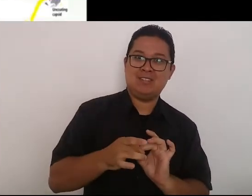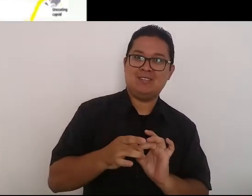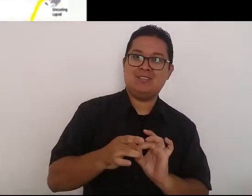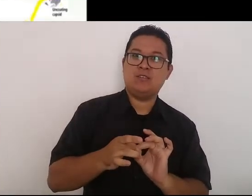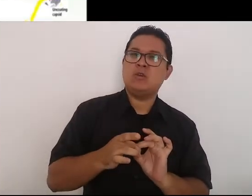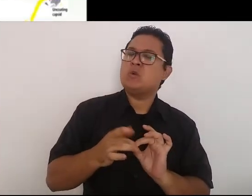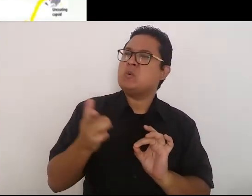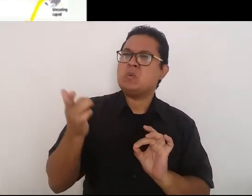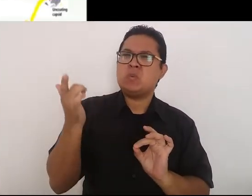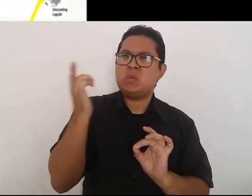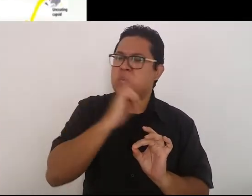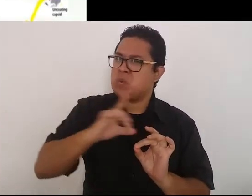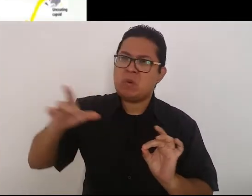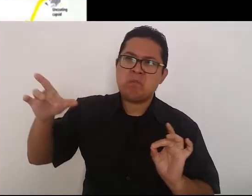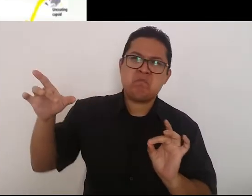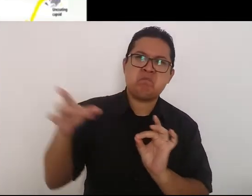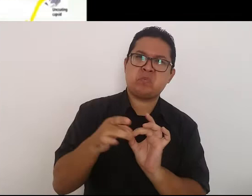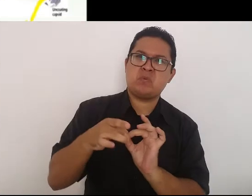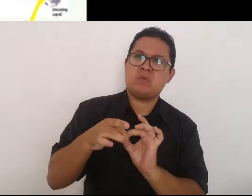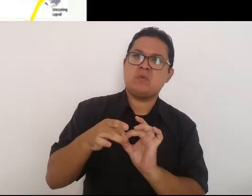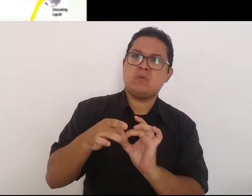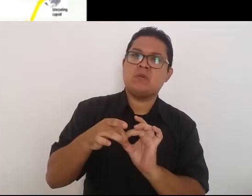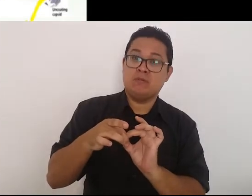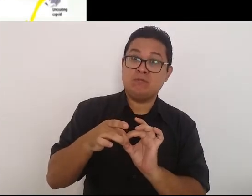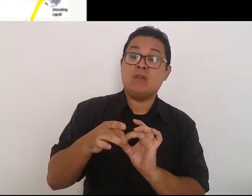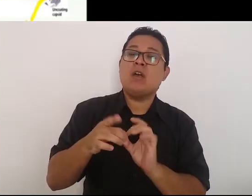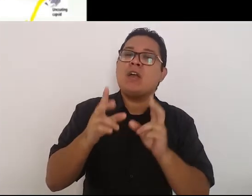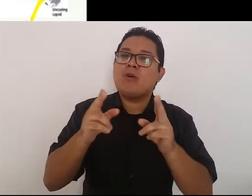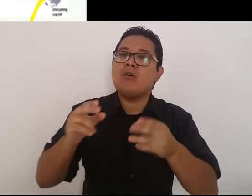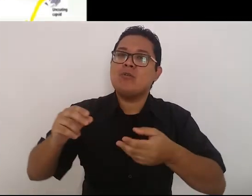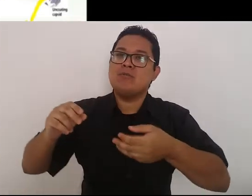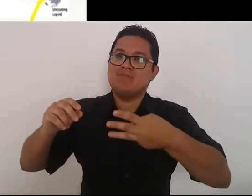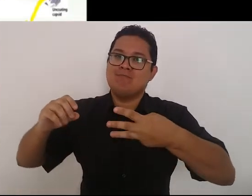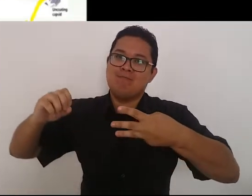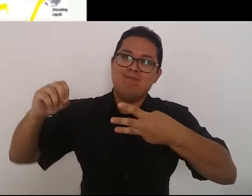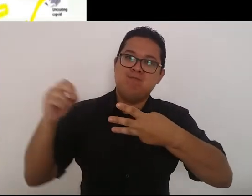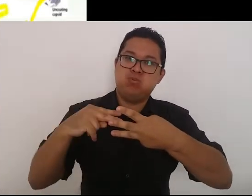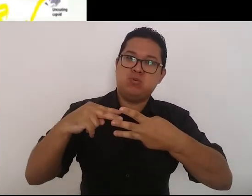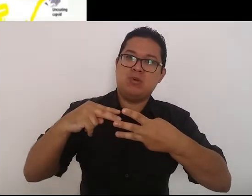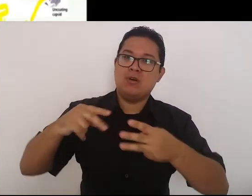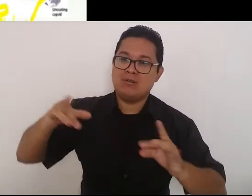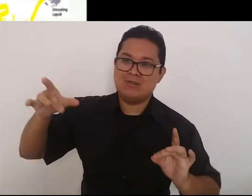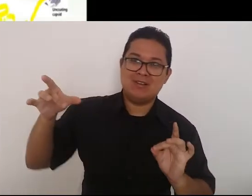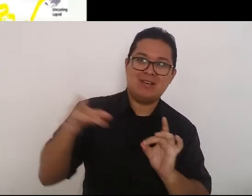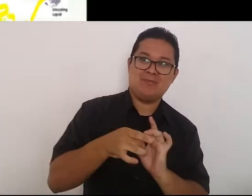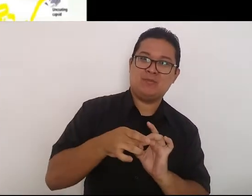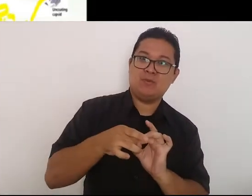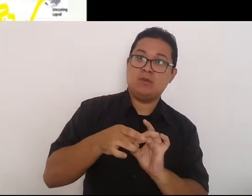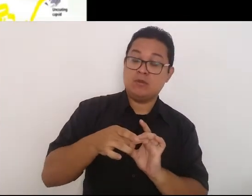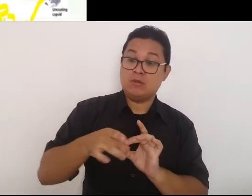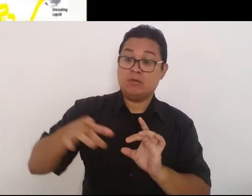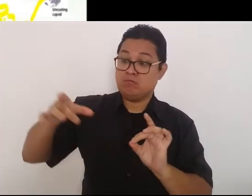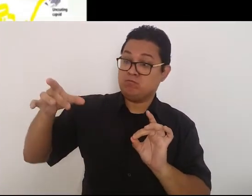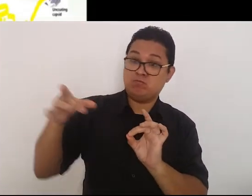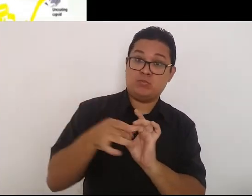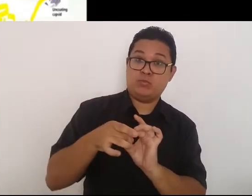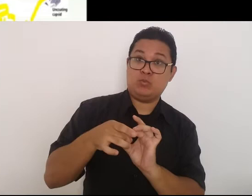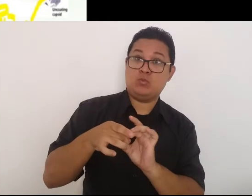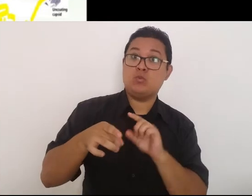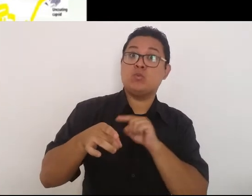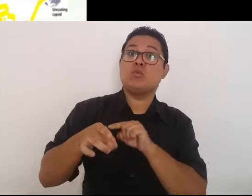dentro da nossa célula, juntamente com as proteínas, tá? Que estava